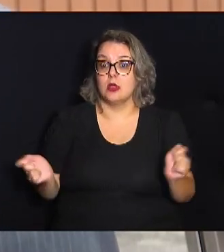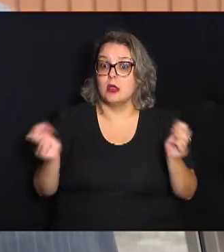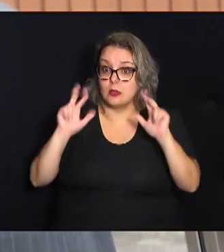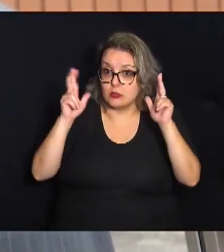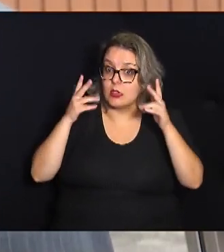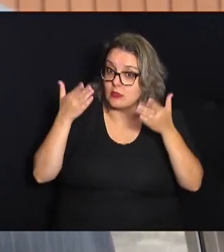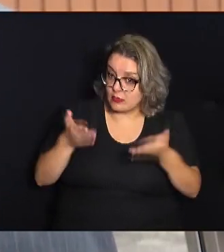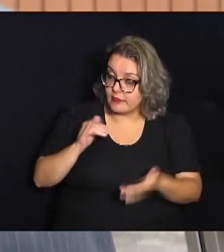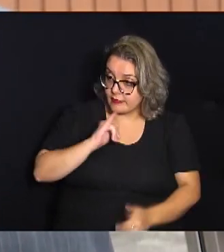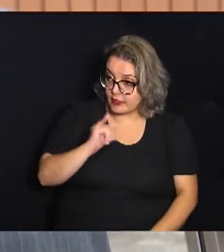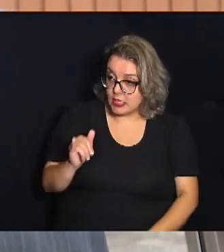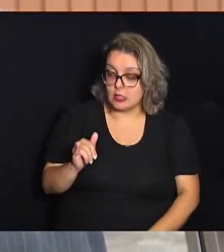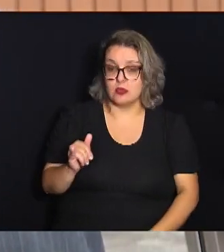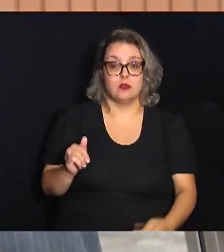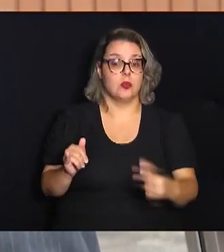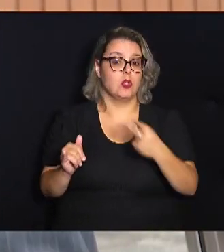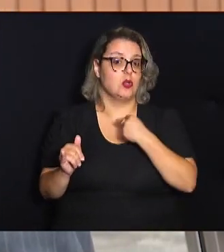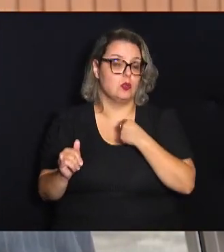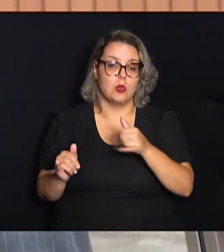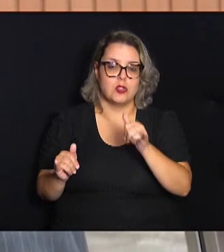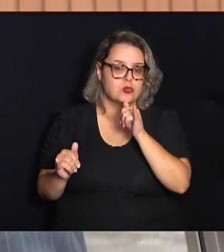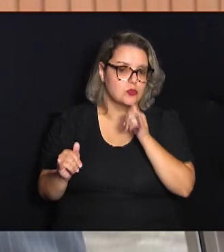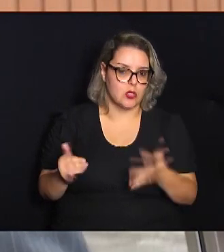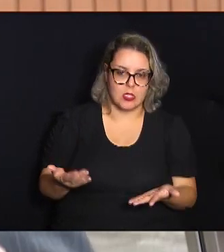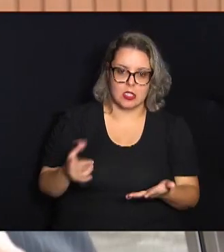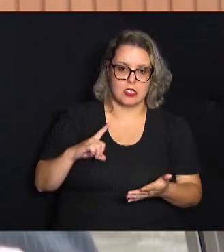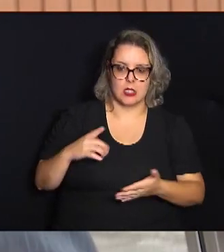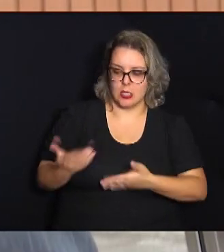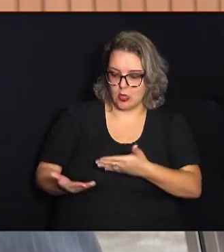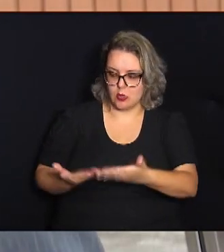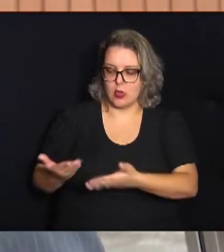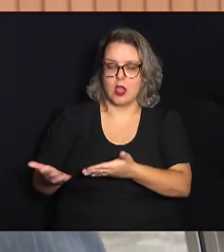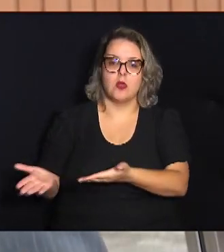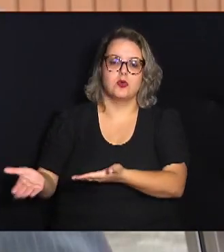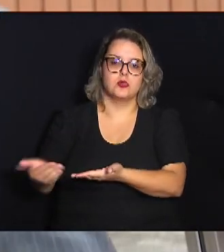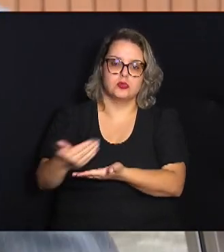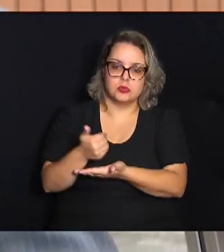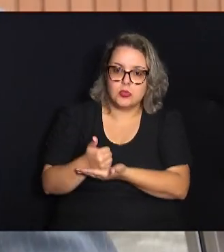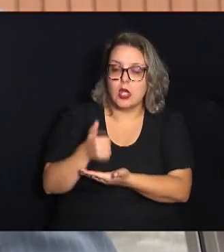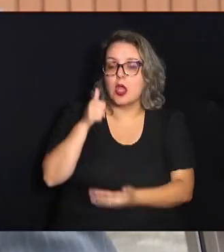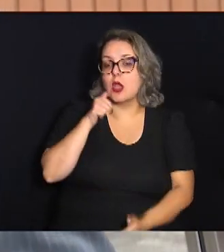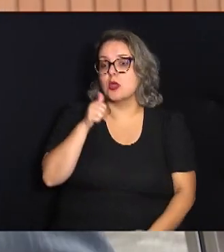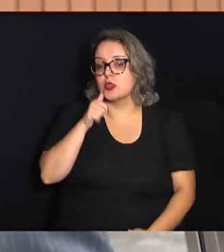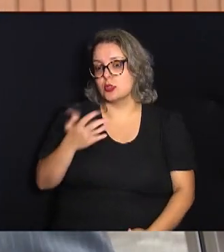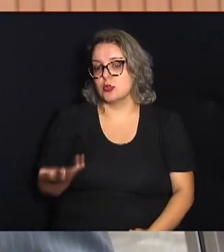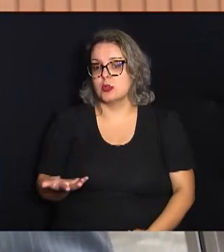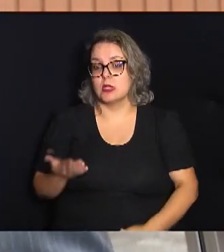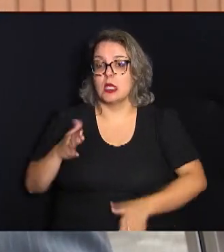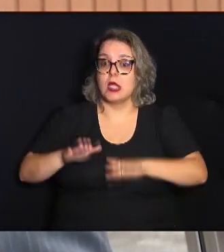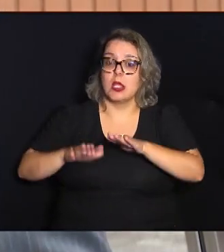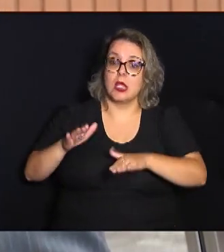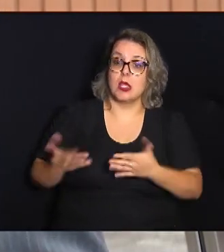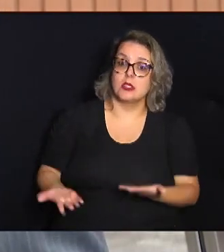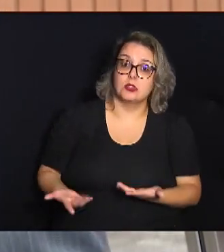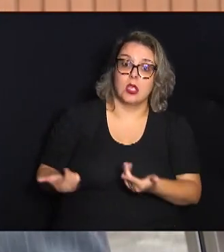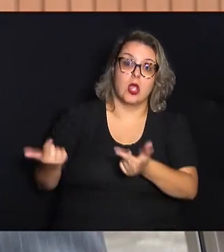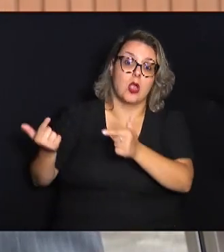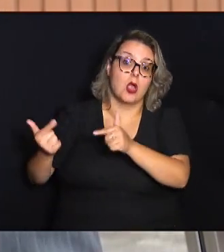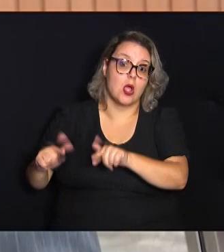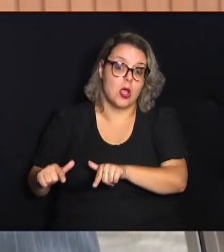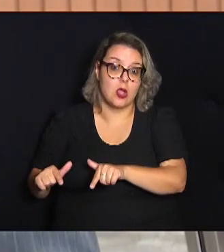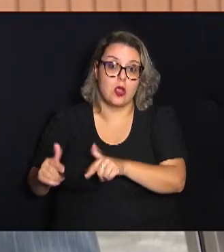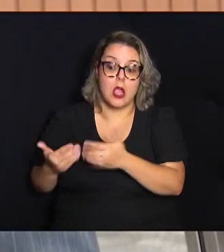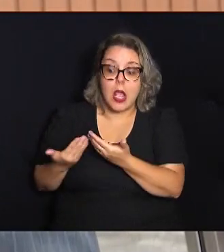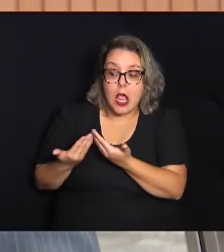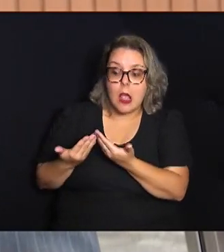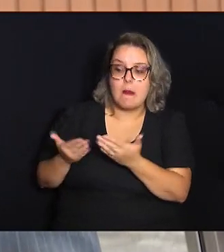atenção. Você não pode, por exemplo, ter um serviço de acolhimento à mulher que muitas vezes seja um espaço